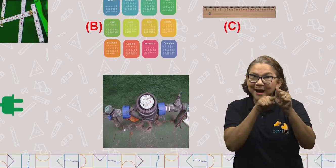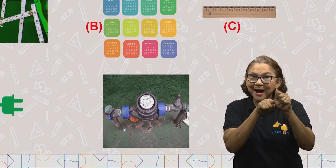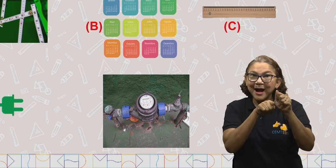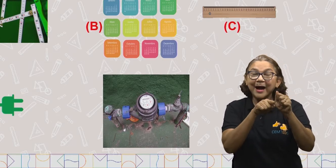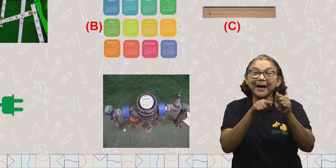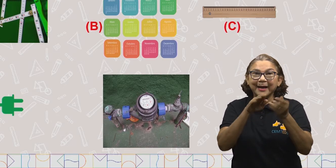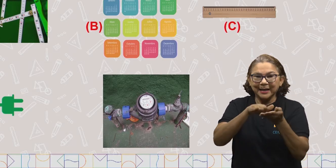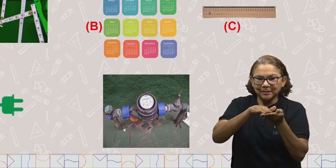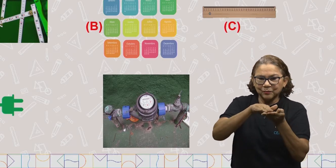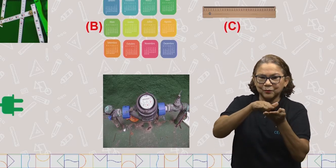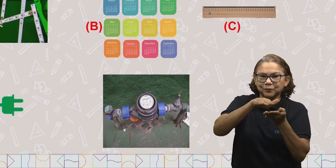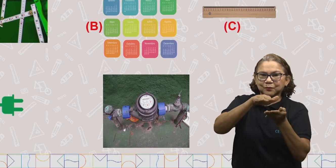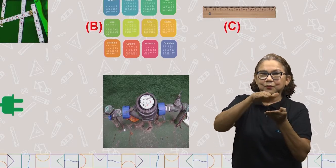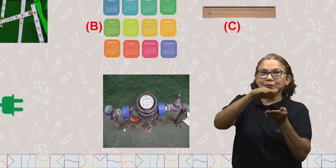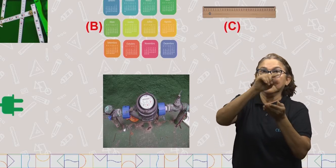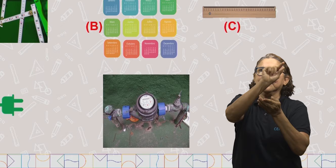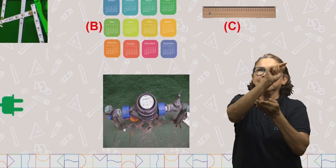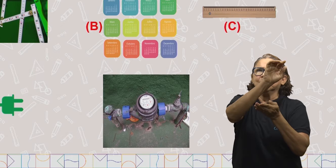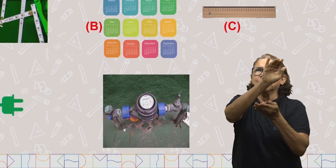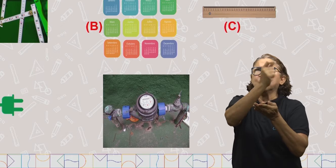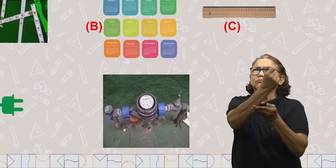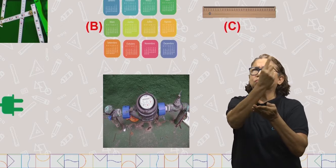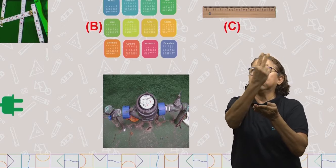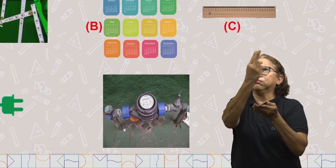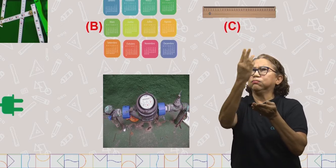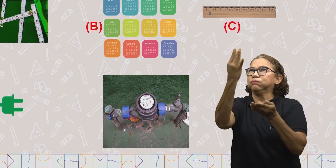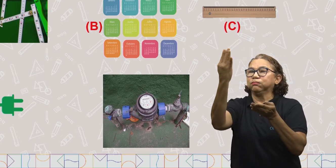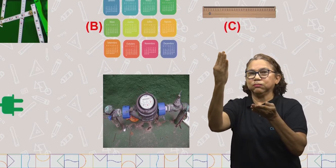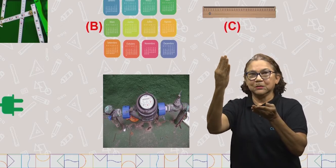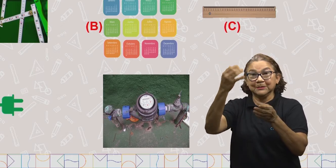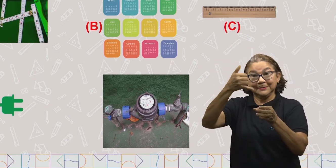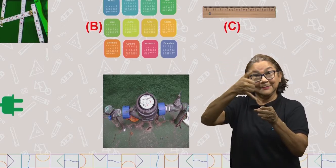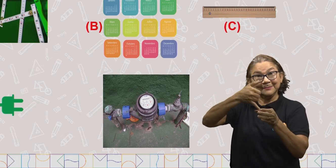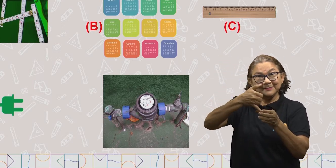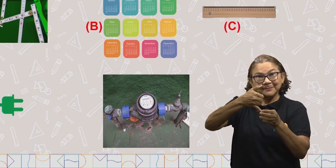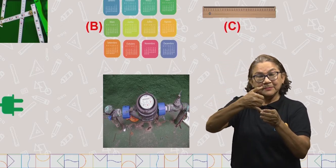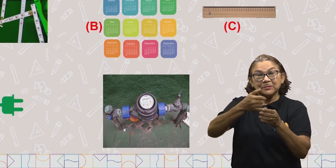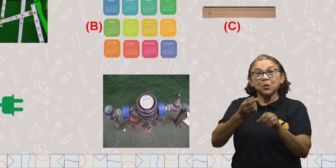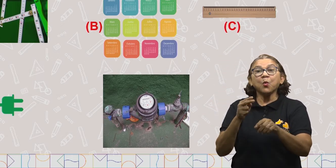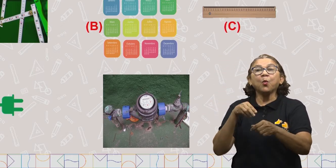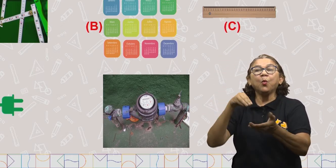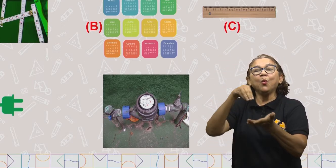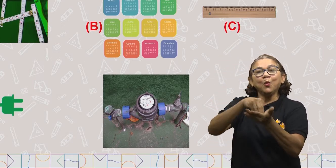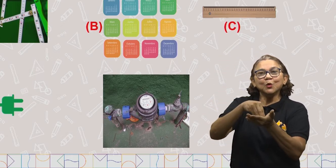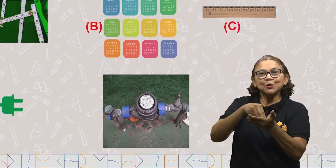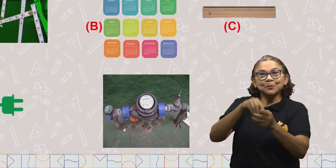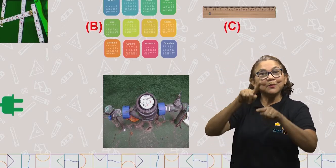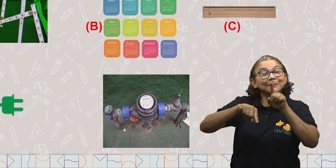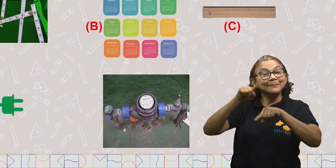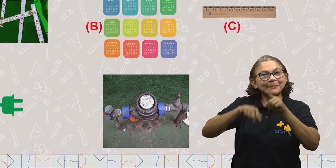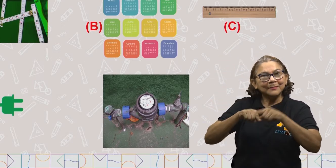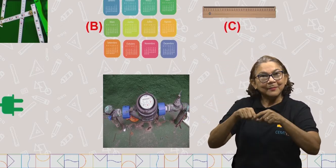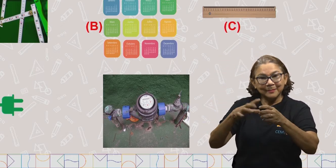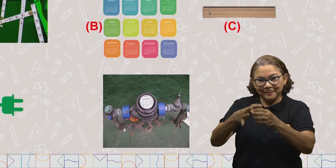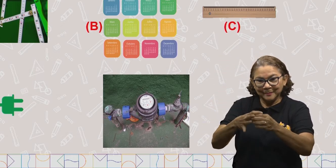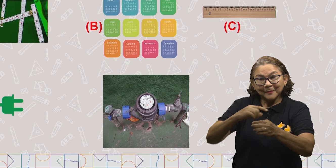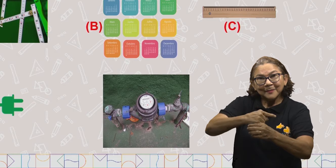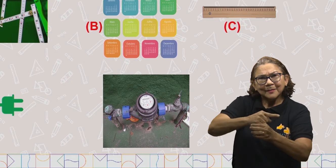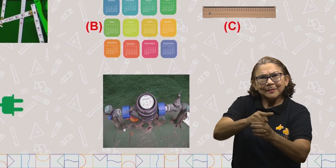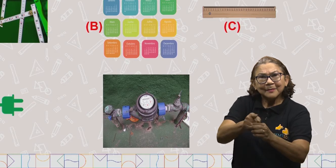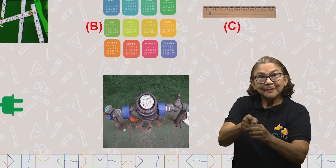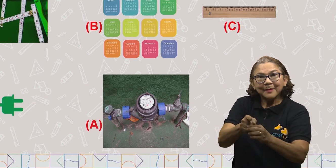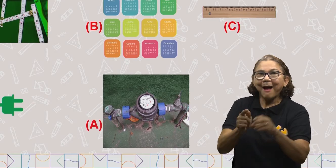gasolina, ela mede a quantidade de gasolina, né? E o último instrumento, qual foi que você colocou? Que